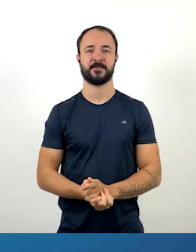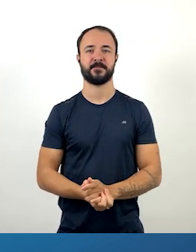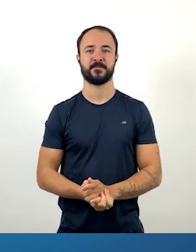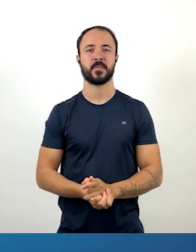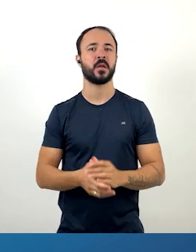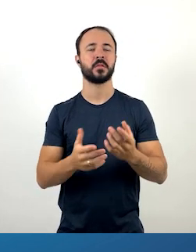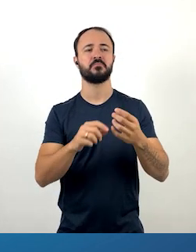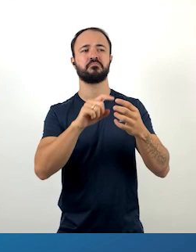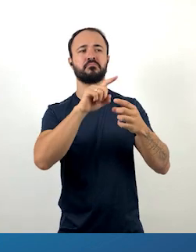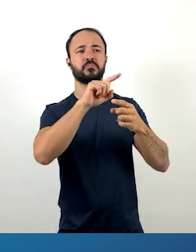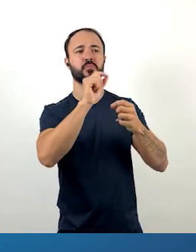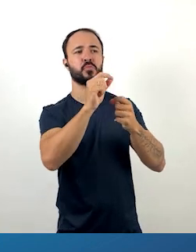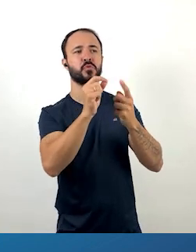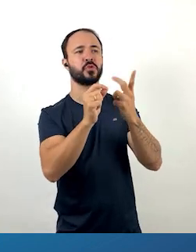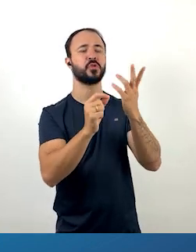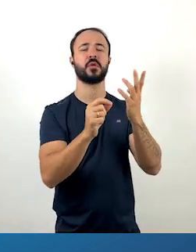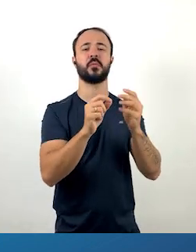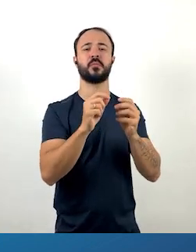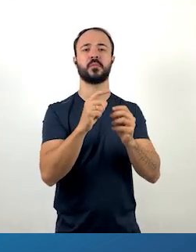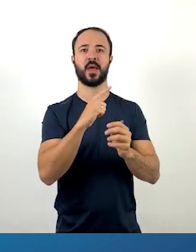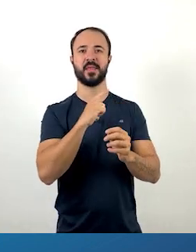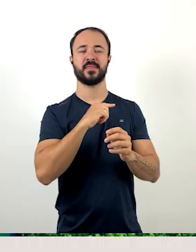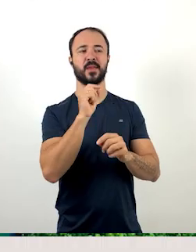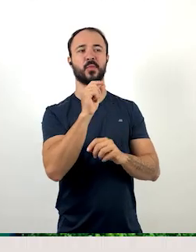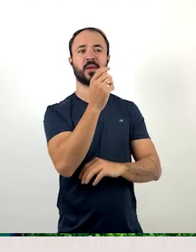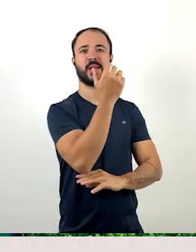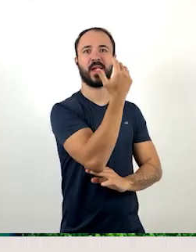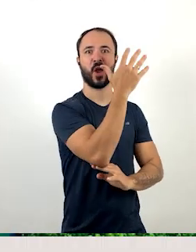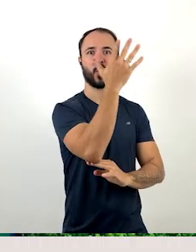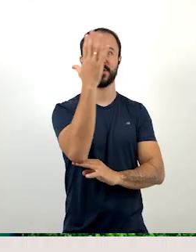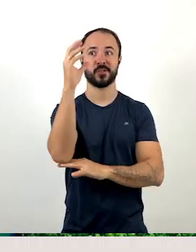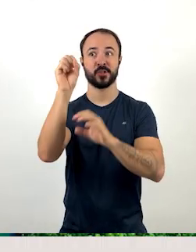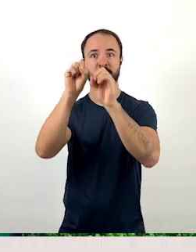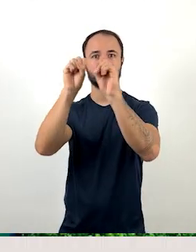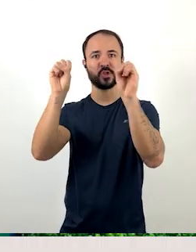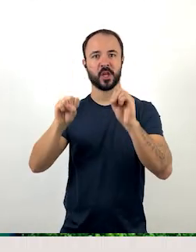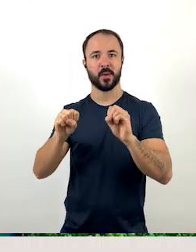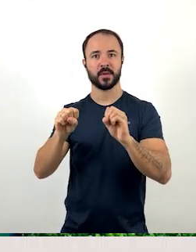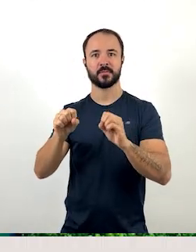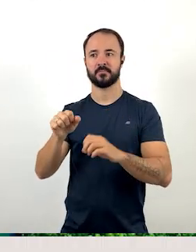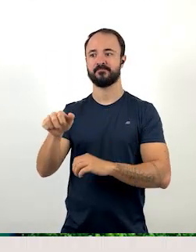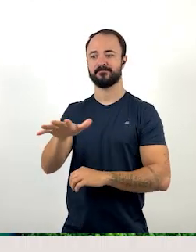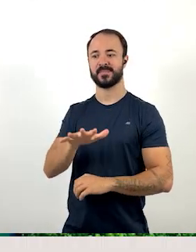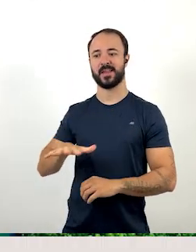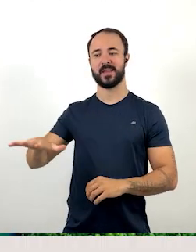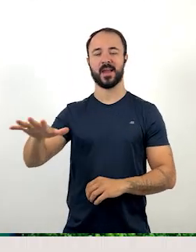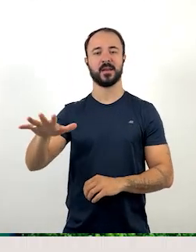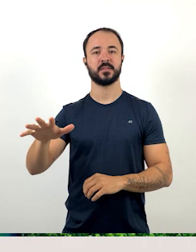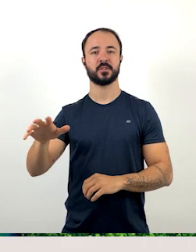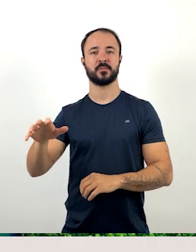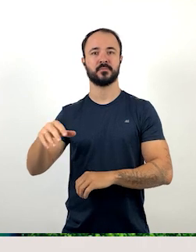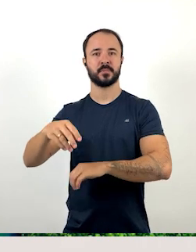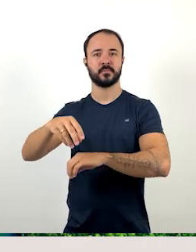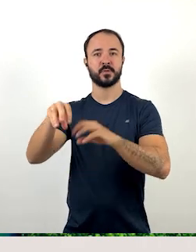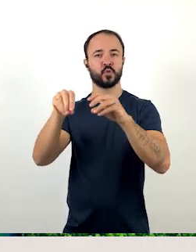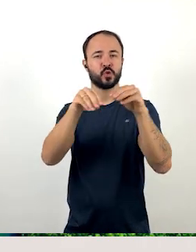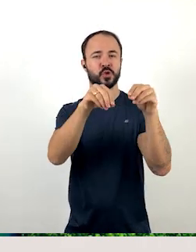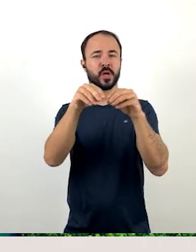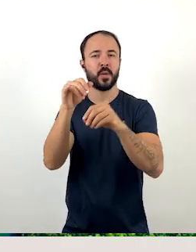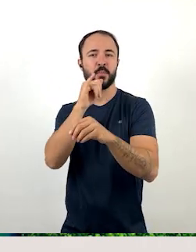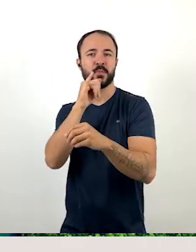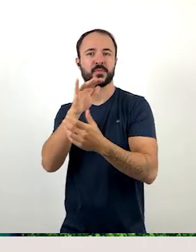Quais são os tipos de ecossistemas que nós temos? Primeiro, ecossistemas terrestres. Como exemplo, nós temos as florestas,